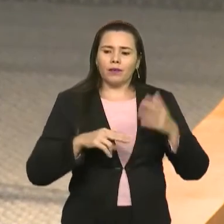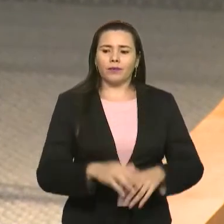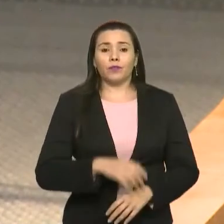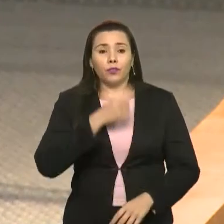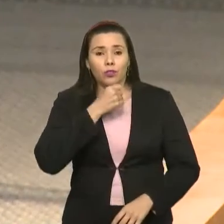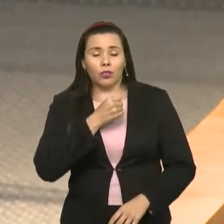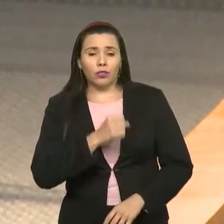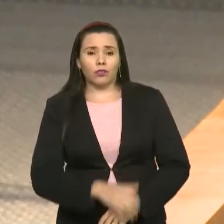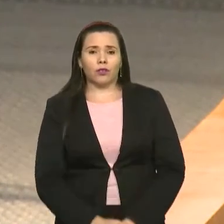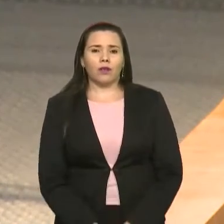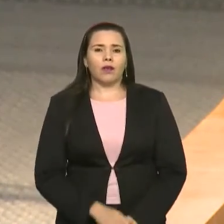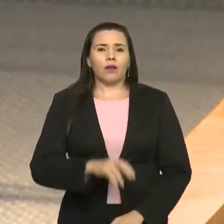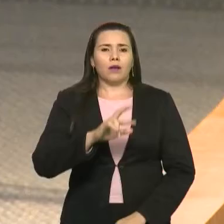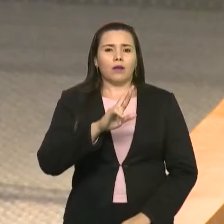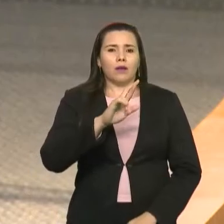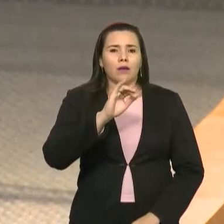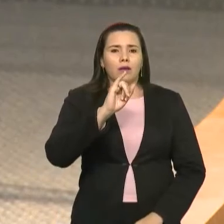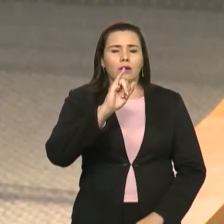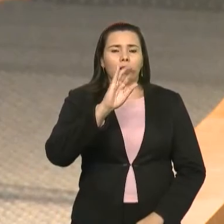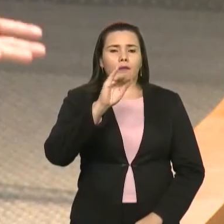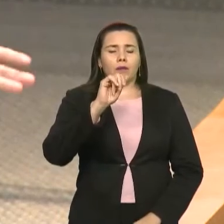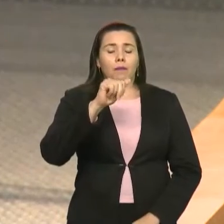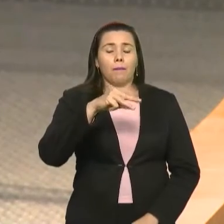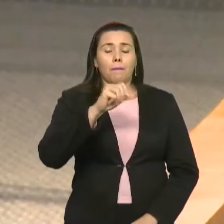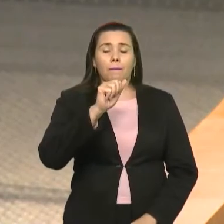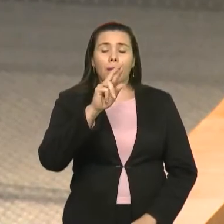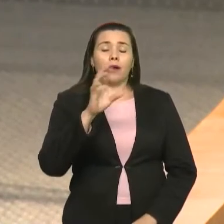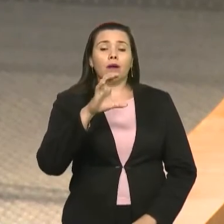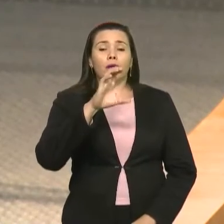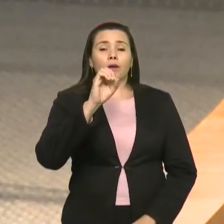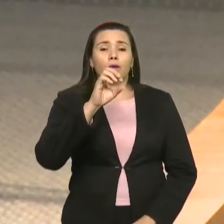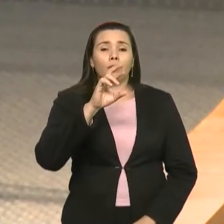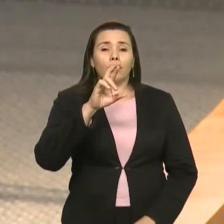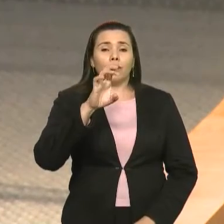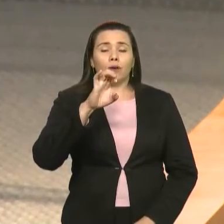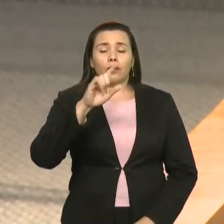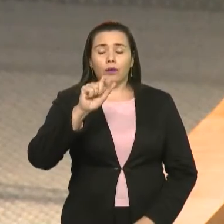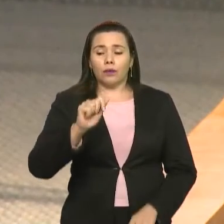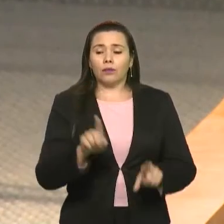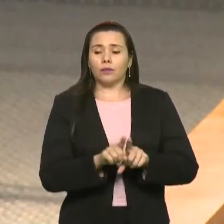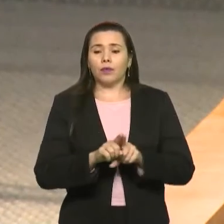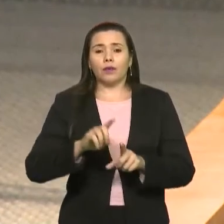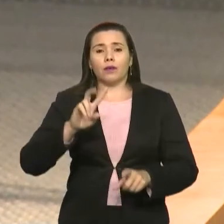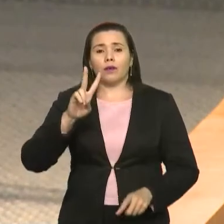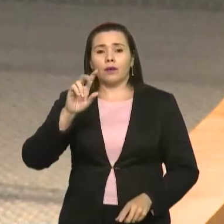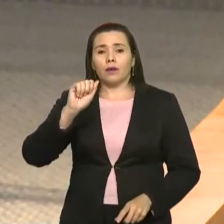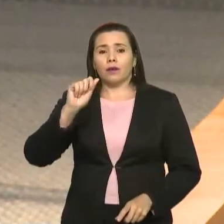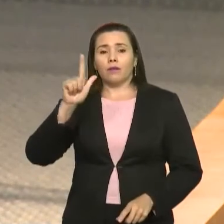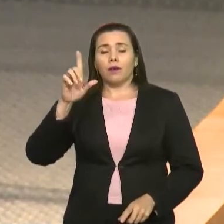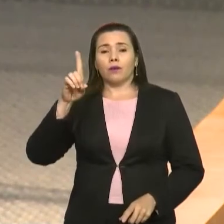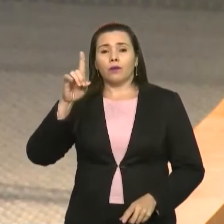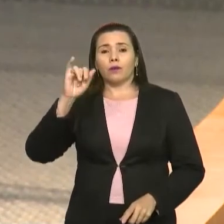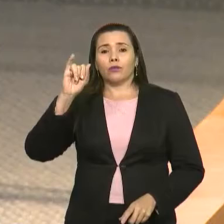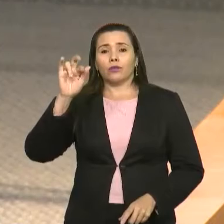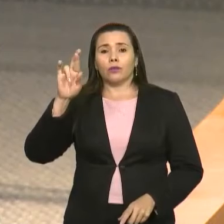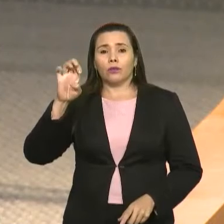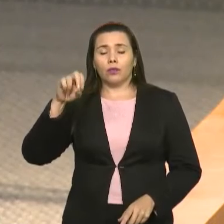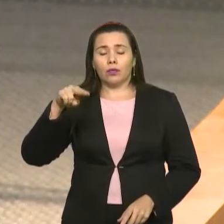como Cabalau, que construíram a história, como a própria Valdirene, que trabalha comigo, a Carla Lima hoje, Marco Dessa,